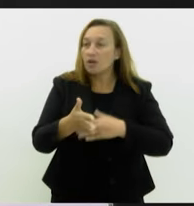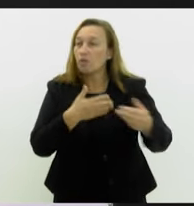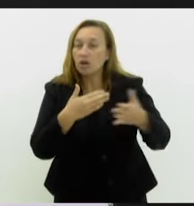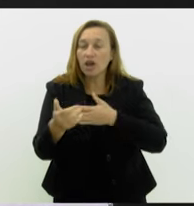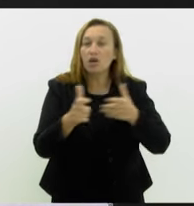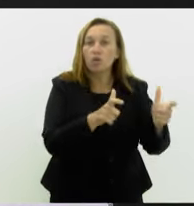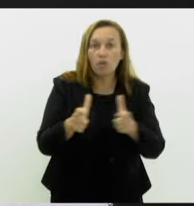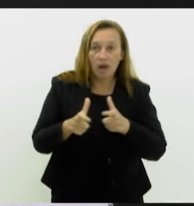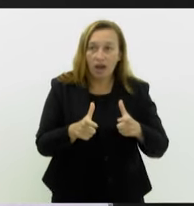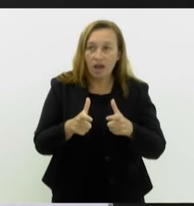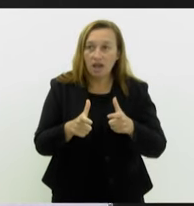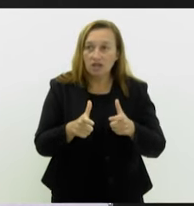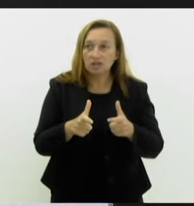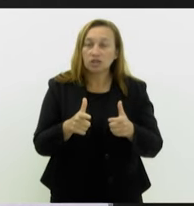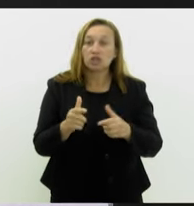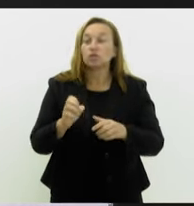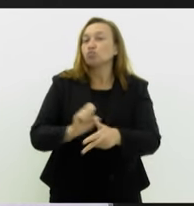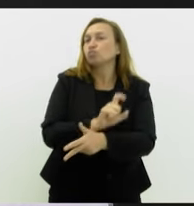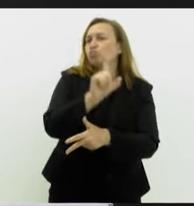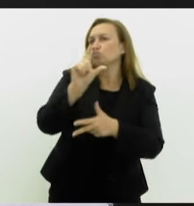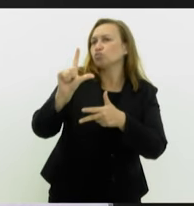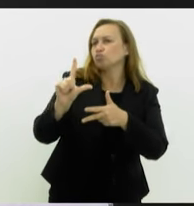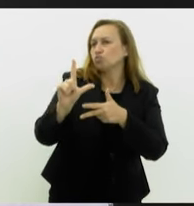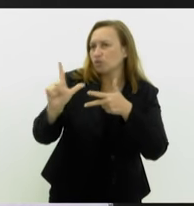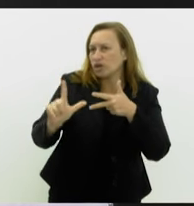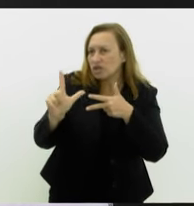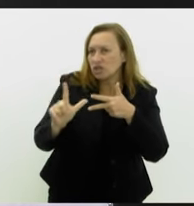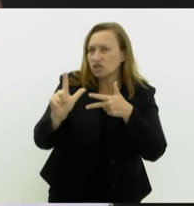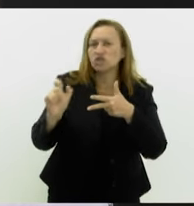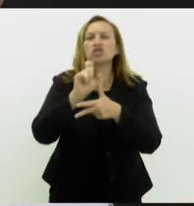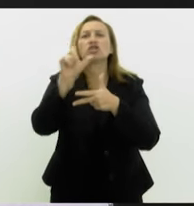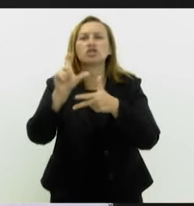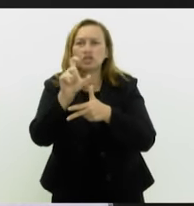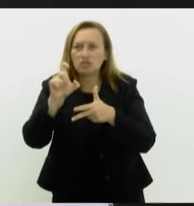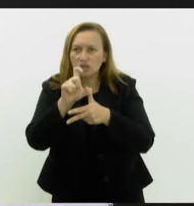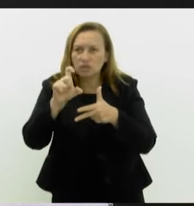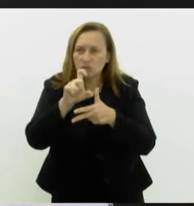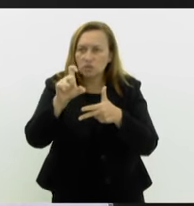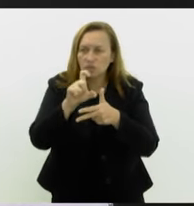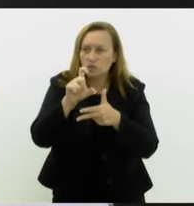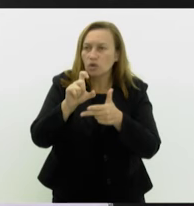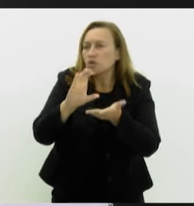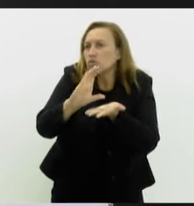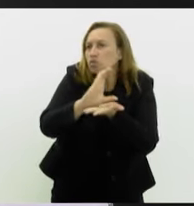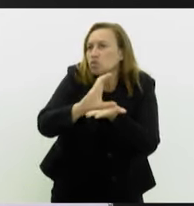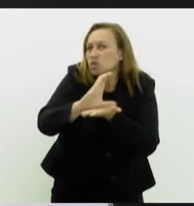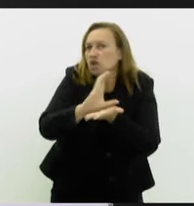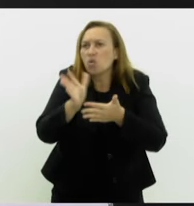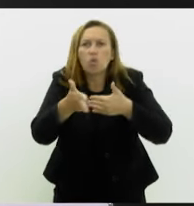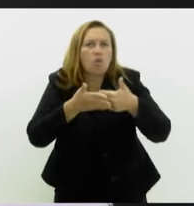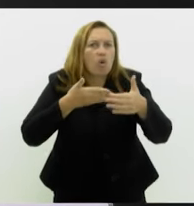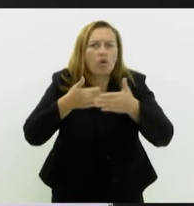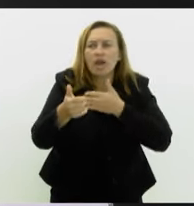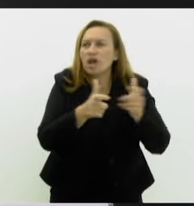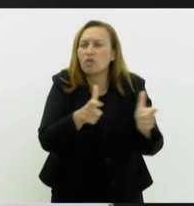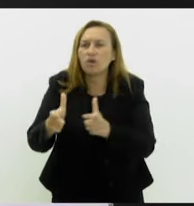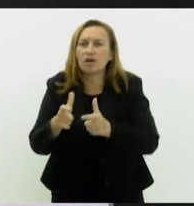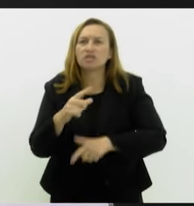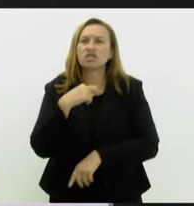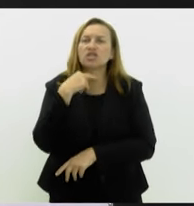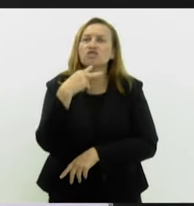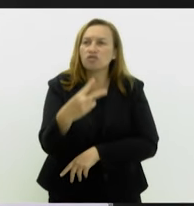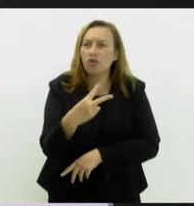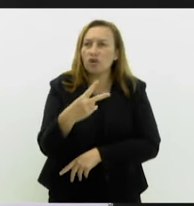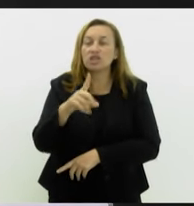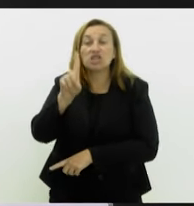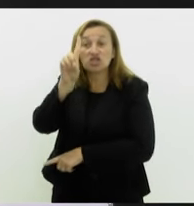chegar sejam no legislativo no no executivo nos conselhos Aonde vocês tenham voz e direito